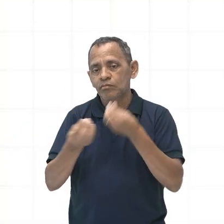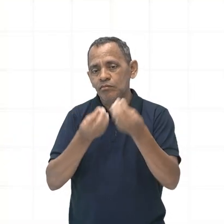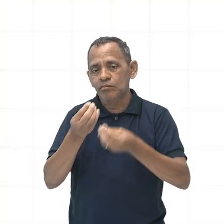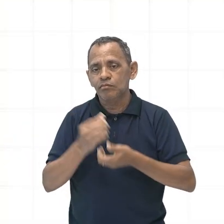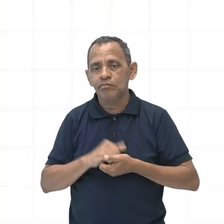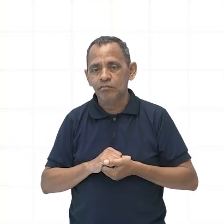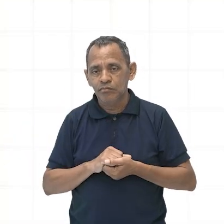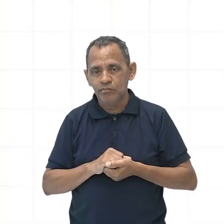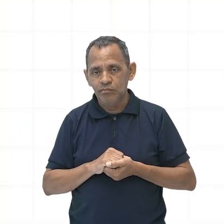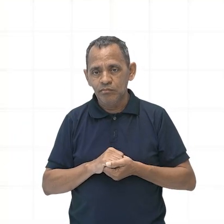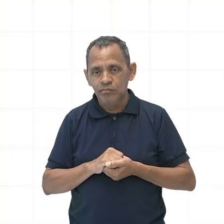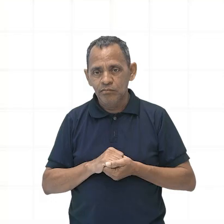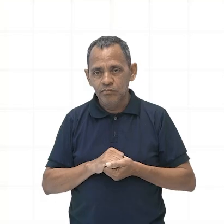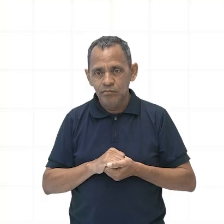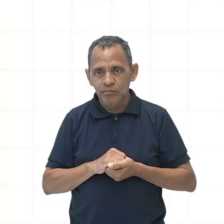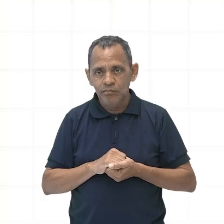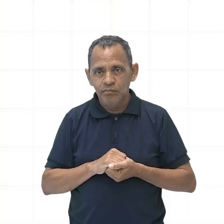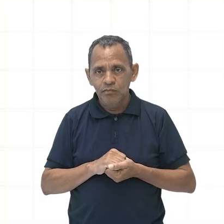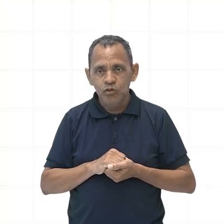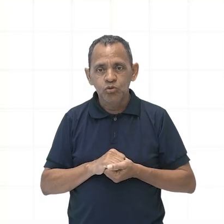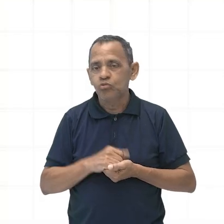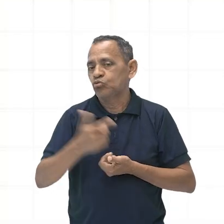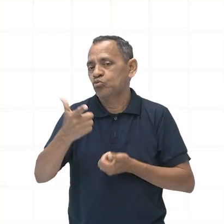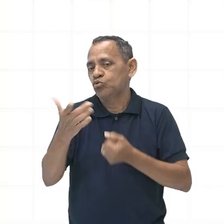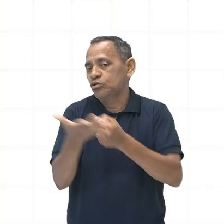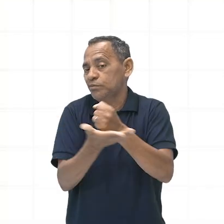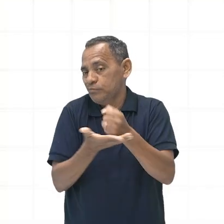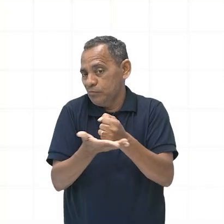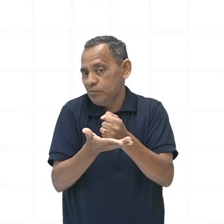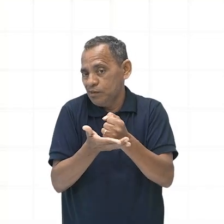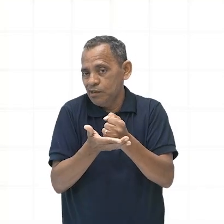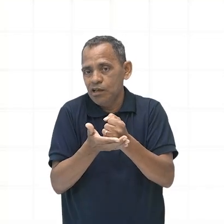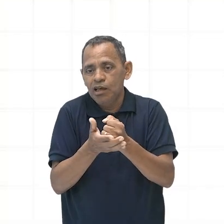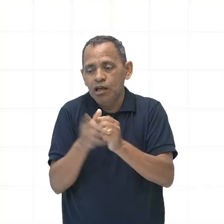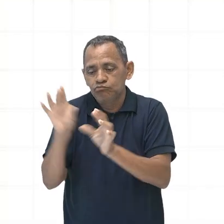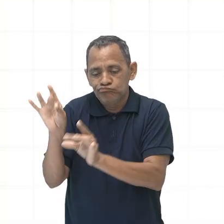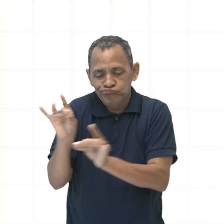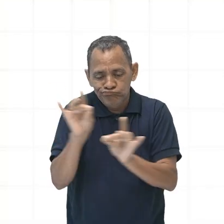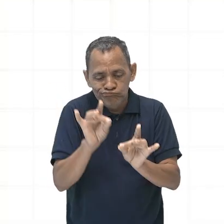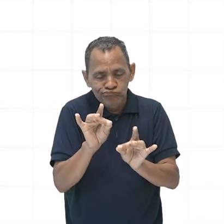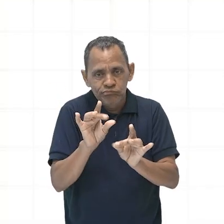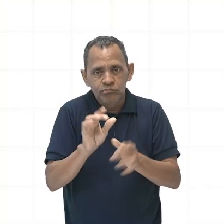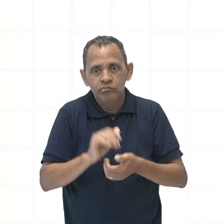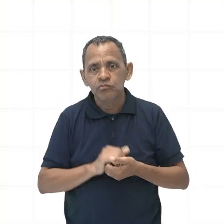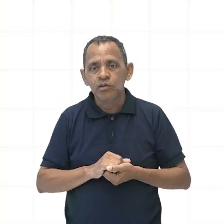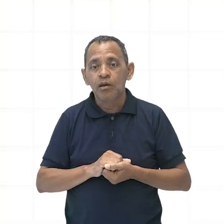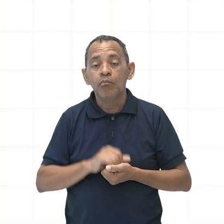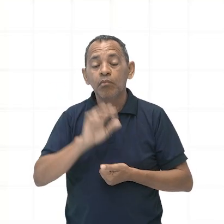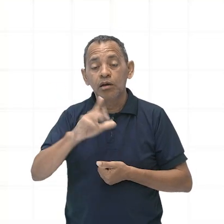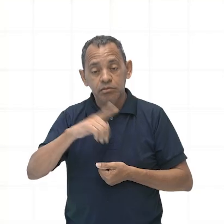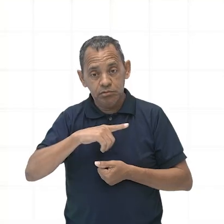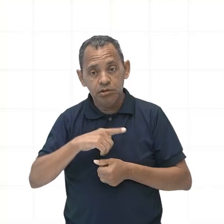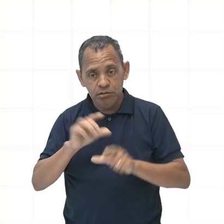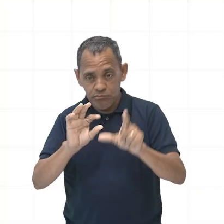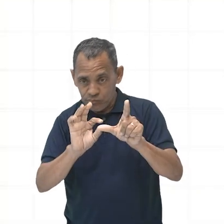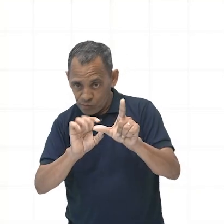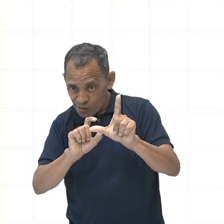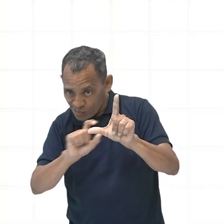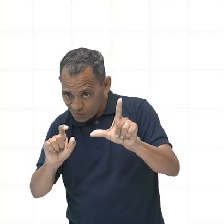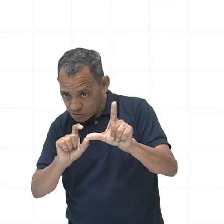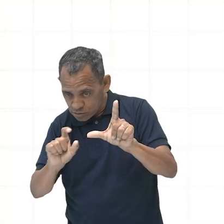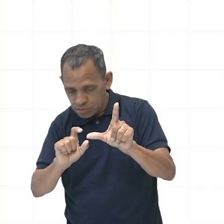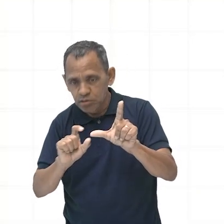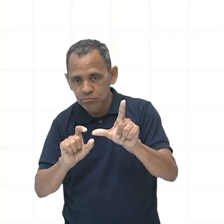aqui não tem a fonte, então não sei de onde foi retirado esses dados, porém, eu consigo ter a legenda, certo?